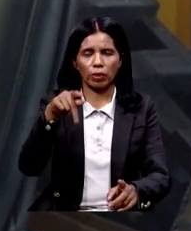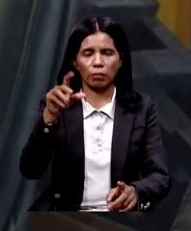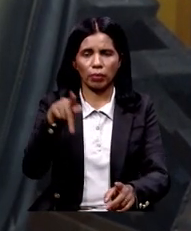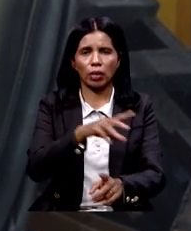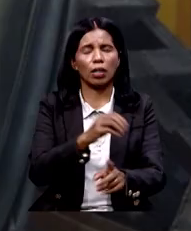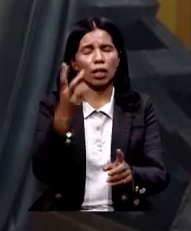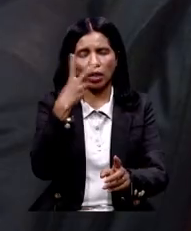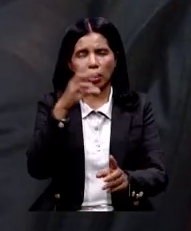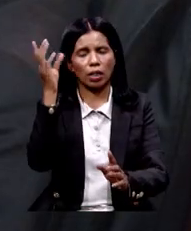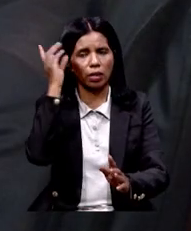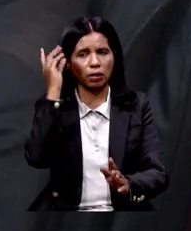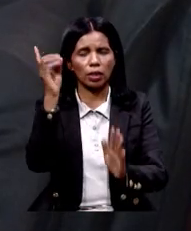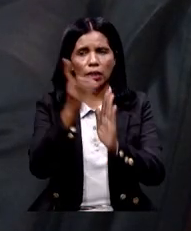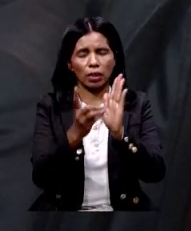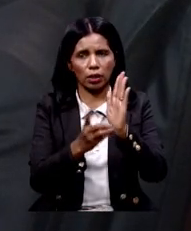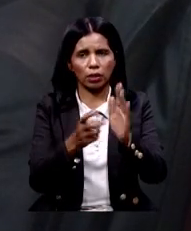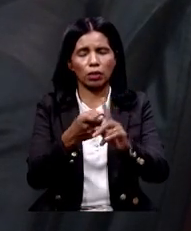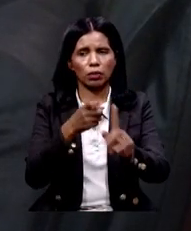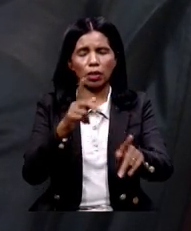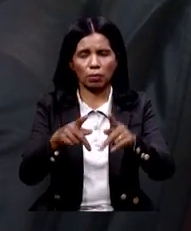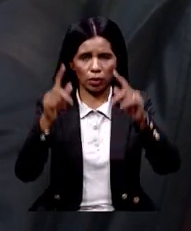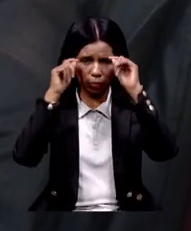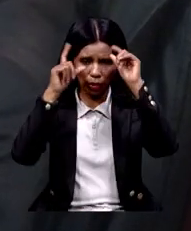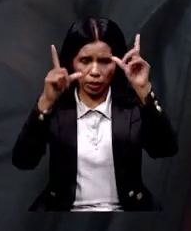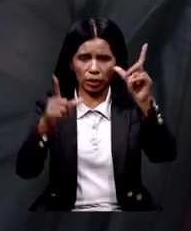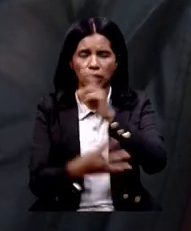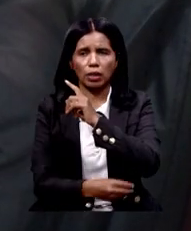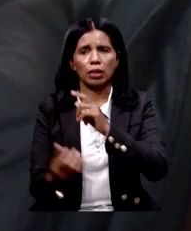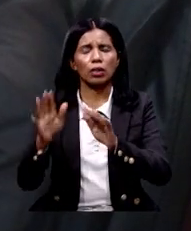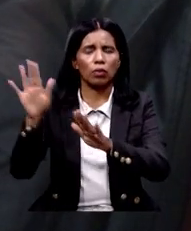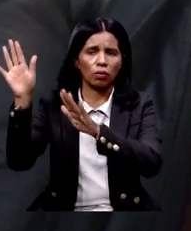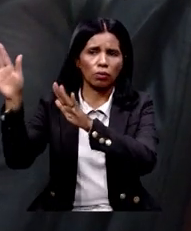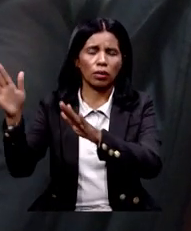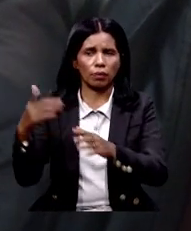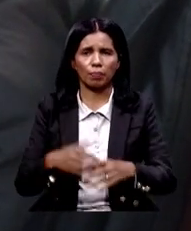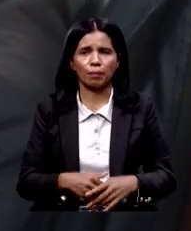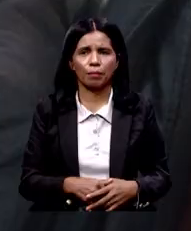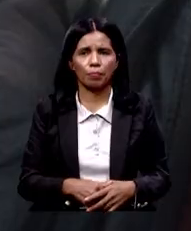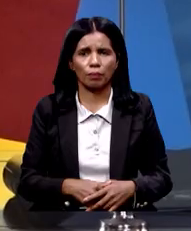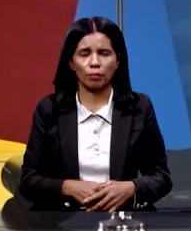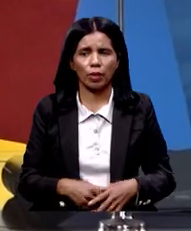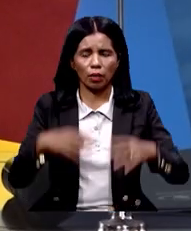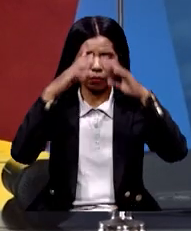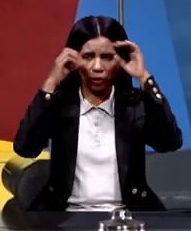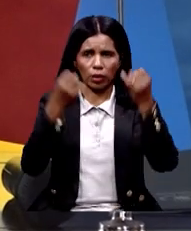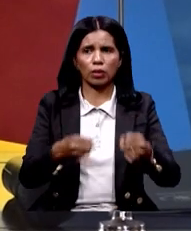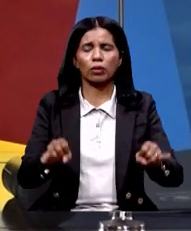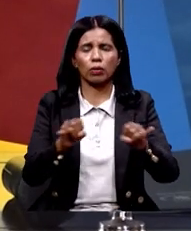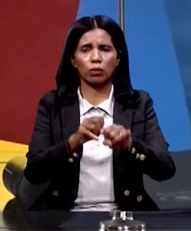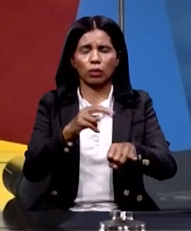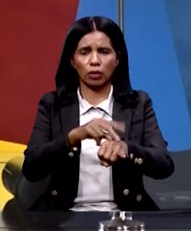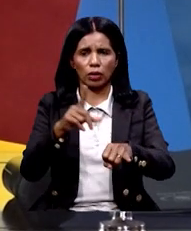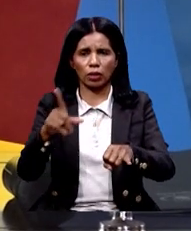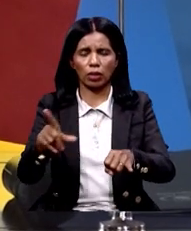com a vulnerabilidade sira e Timor-Leste, liu e a área rural ou remota sira. Presidente do Instituto Nacional de